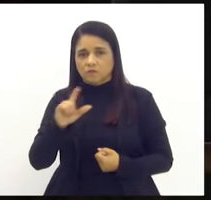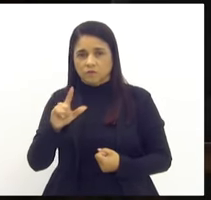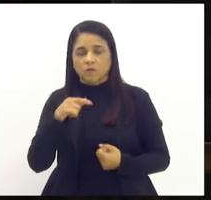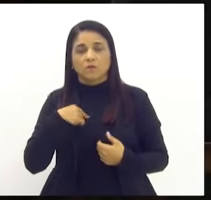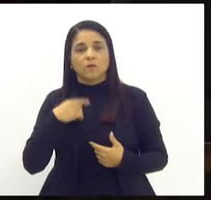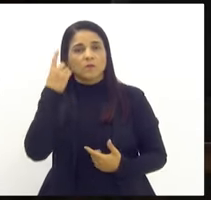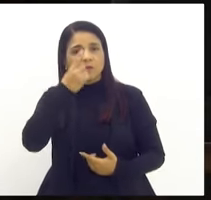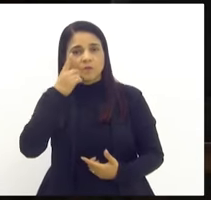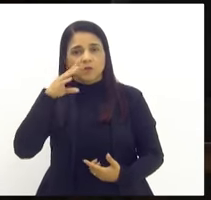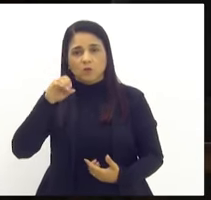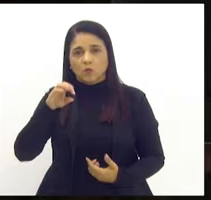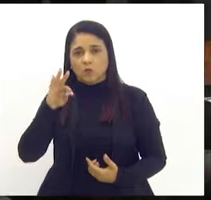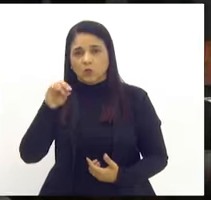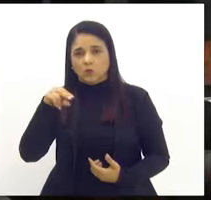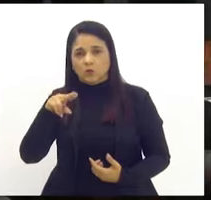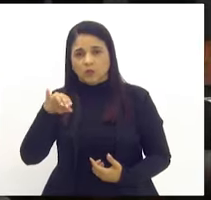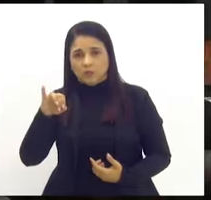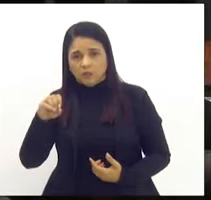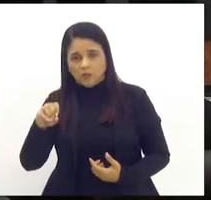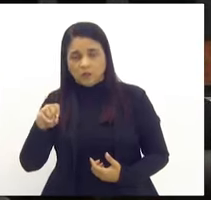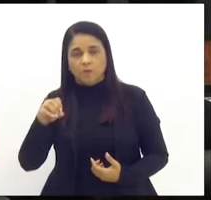Oton de Paula